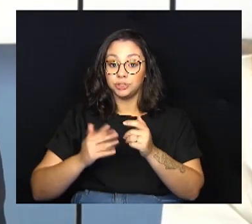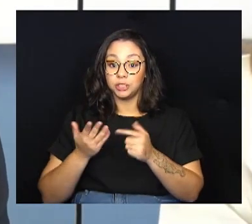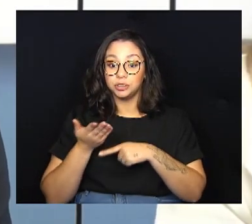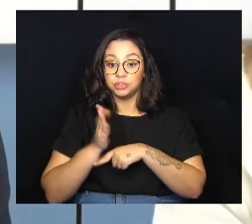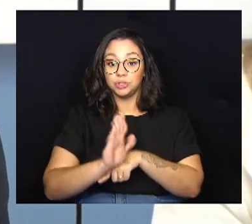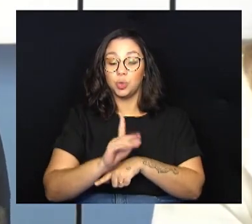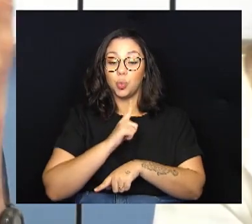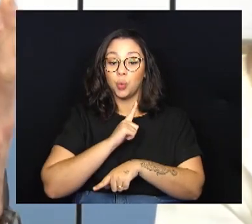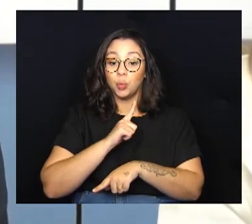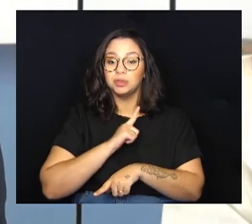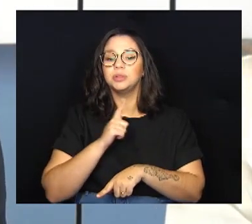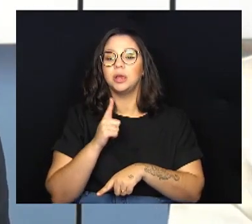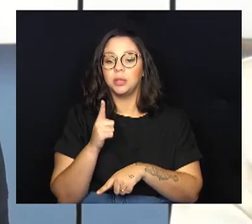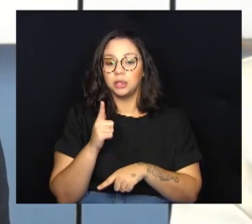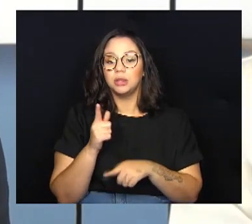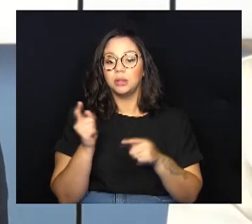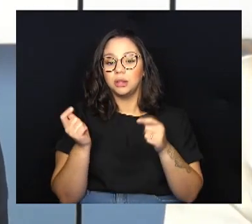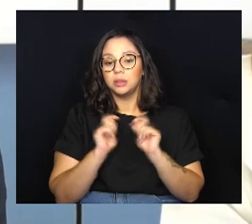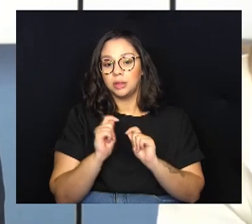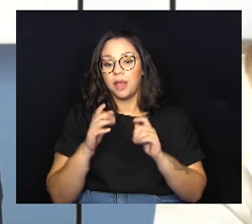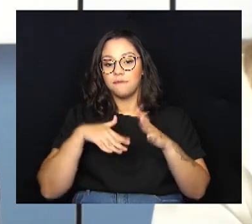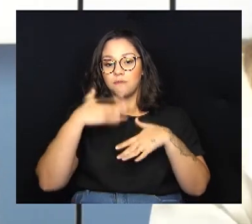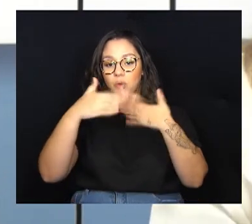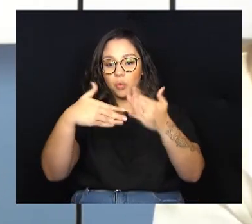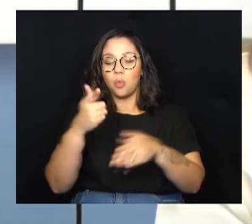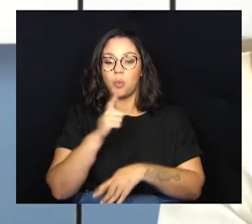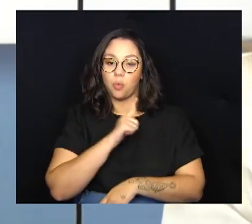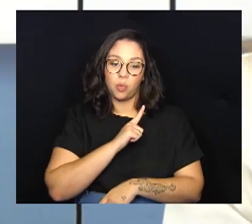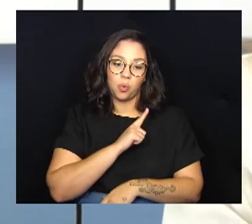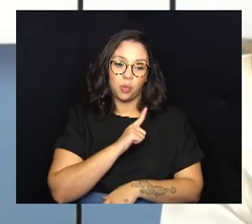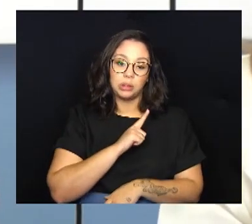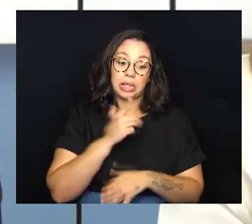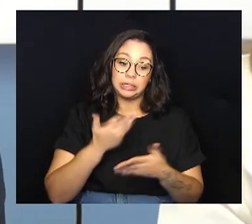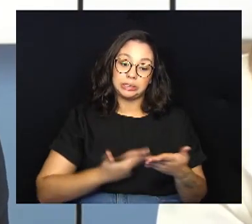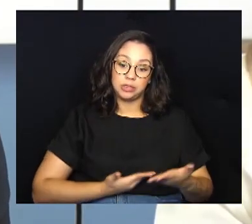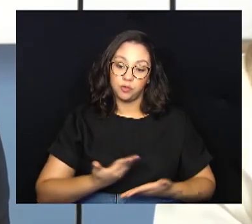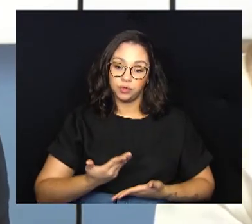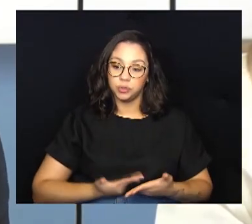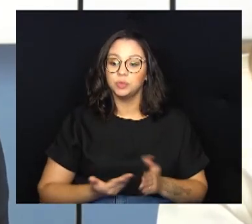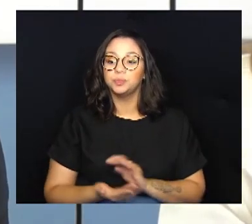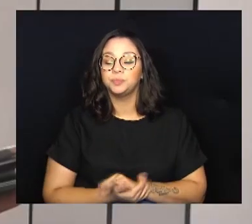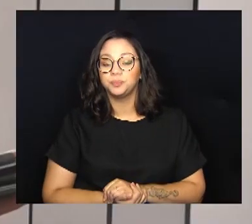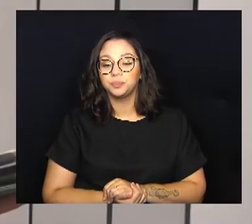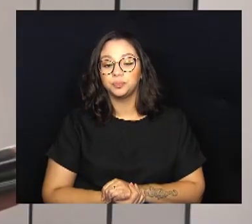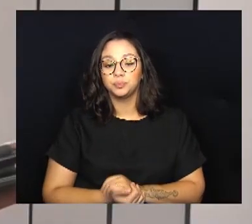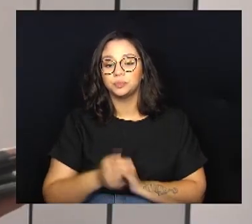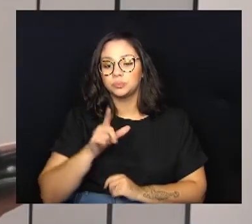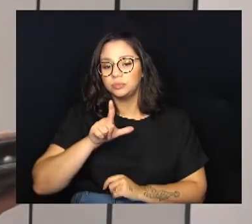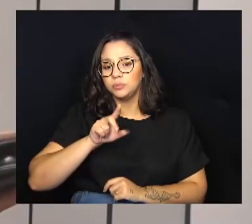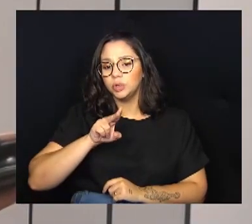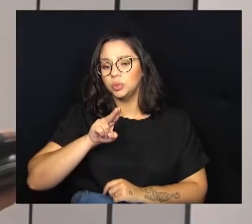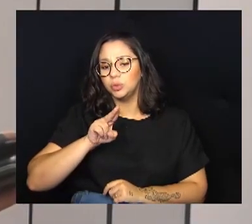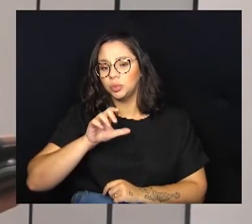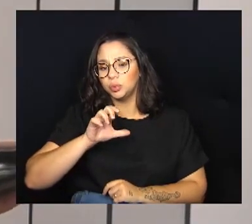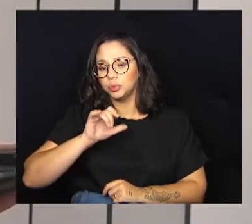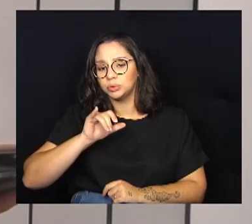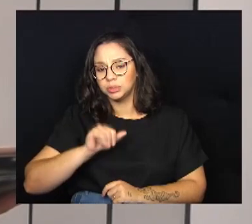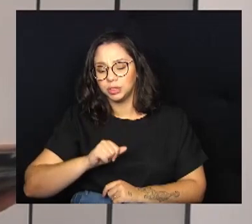Terapêuticas. Vinícius, ele já estava aqui, viu, gente, acompanhando, ouvindo tudo que os colegas estavam comentando, e as